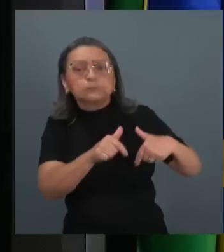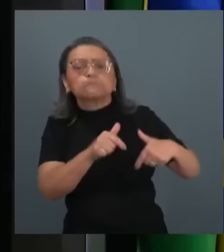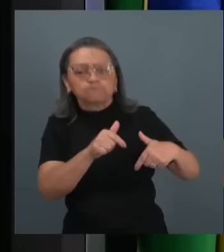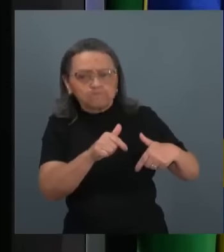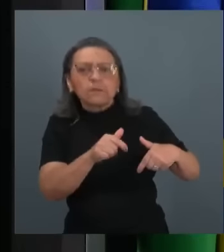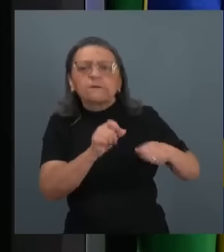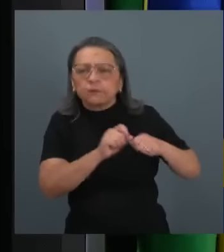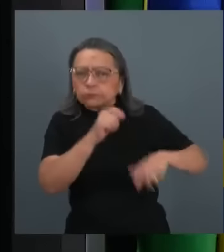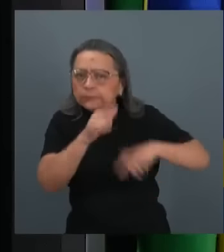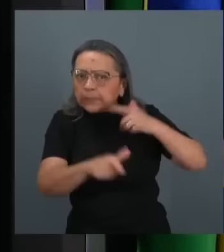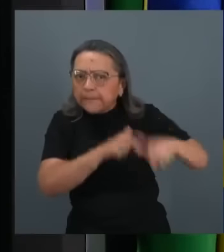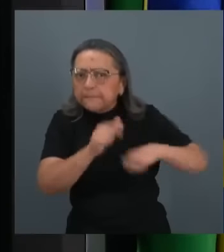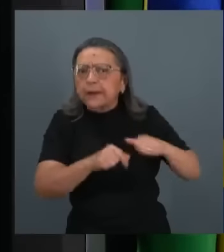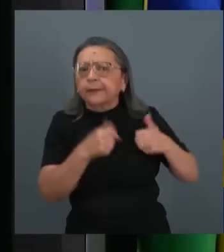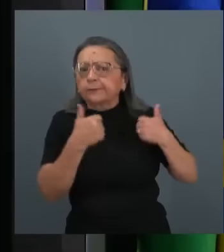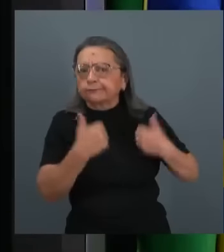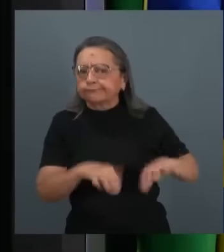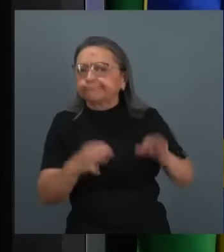fizeram uma operação